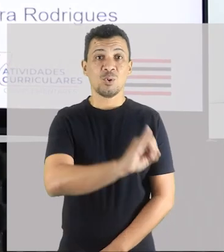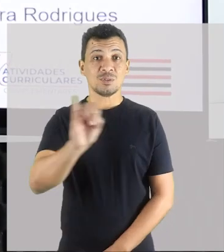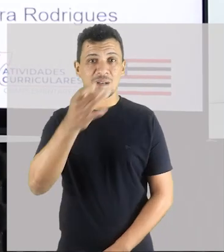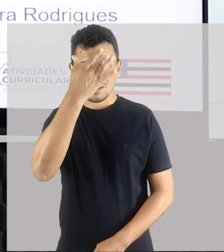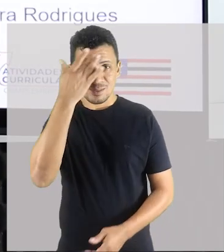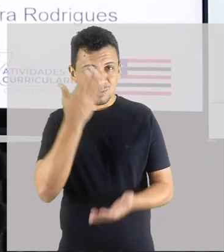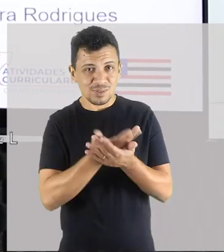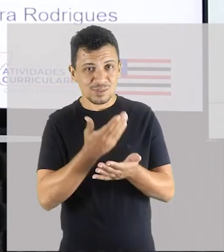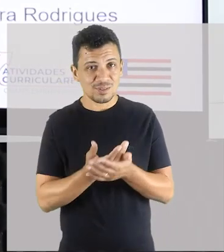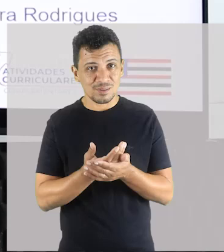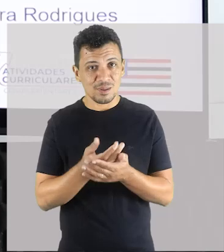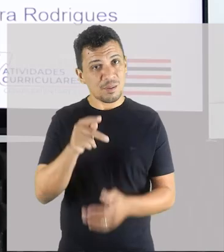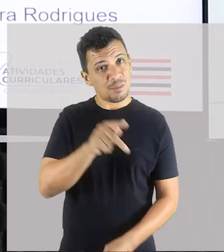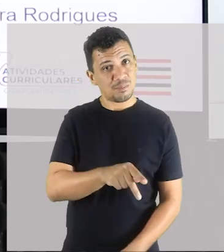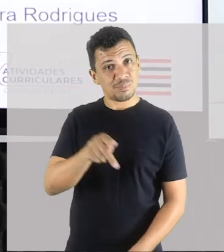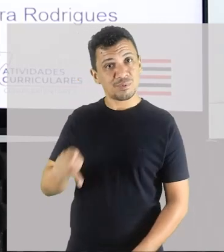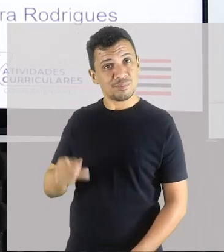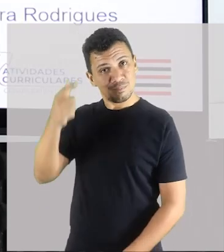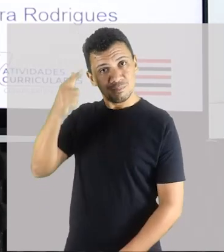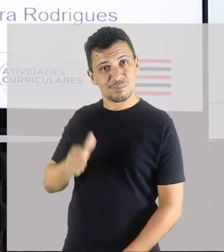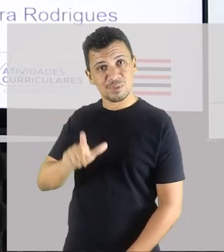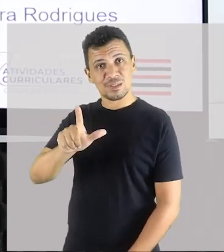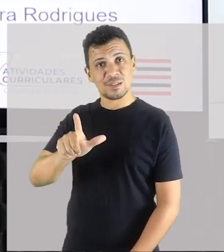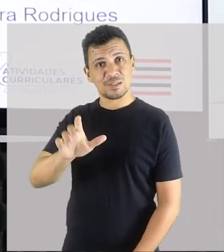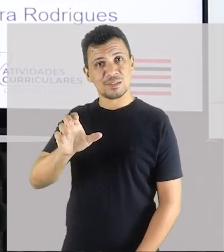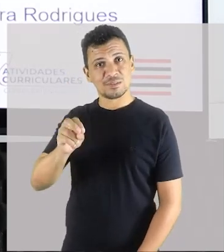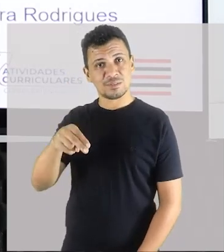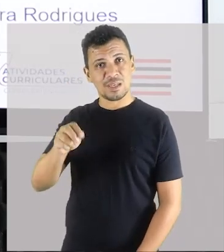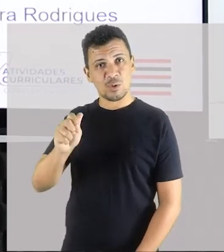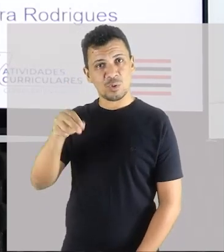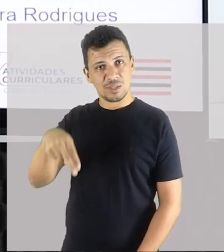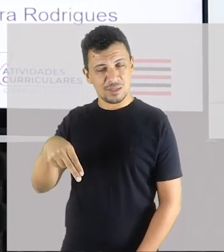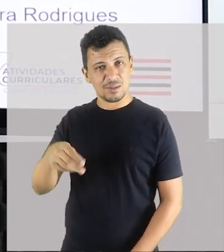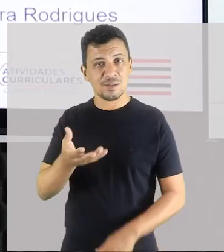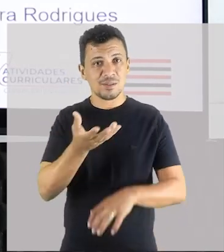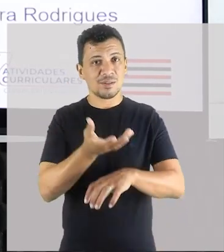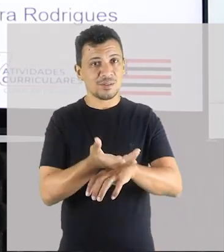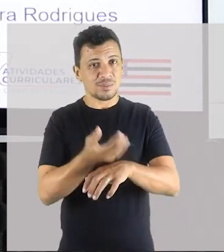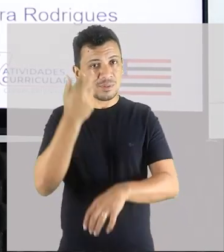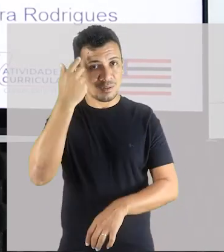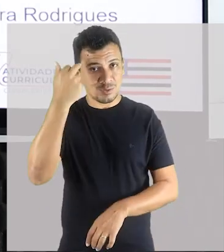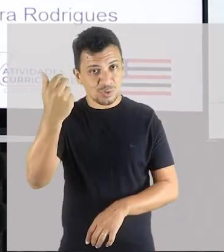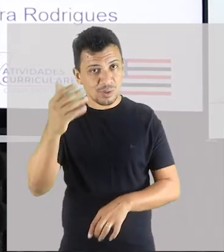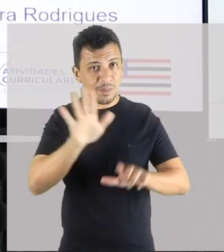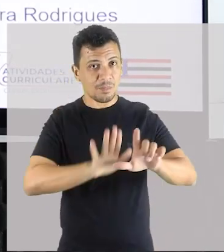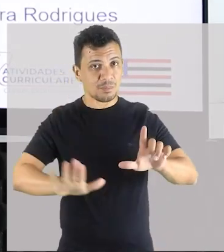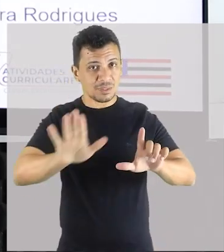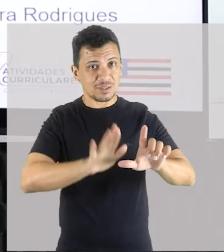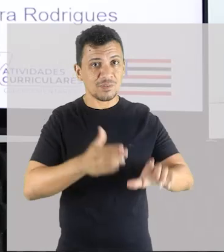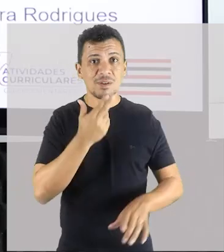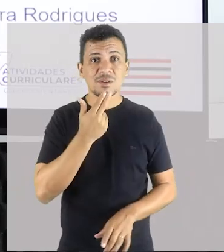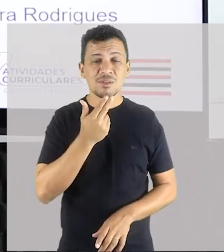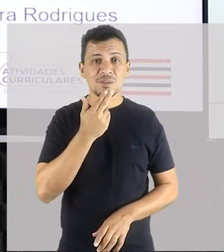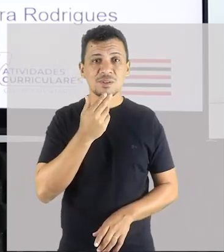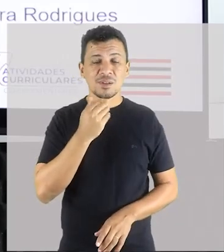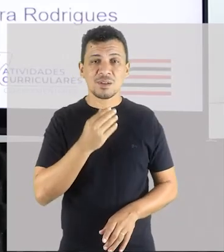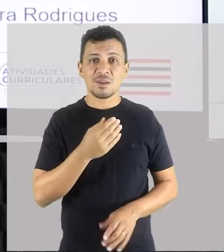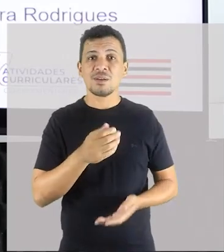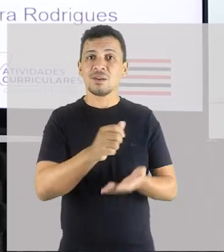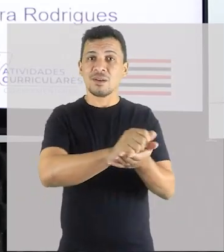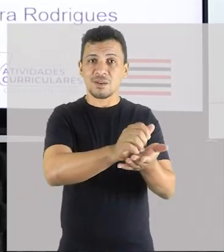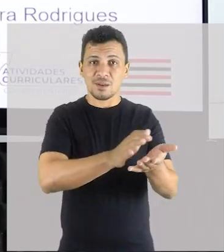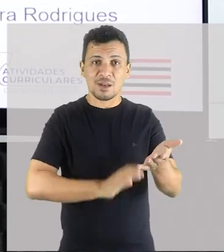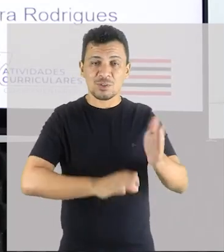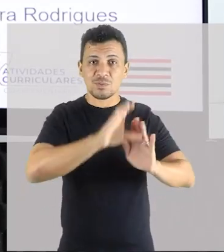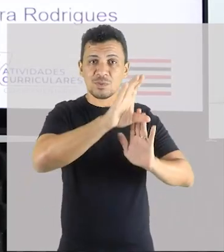Olá, estudante, professor Leonan Rodrigues de História, aqui na plataforma Gonçalves Dias com atividades curriculares complementares,